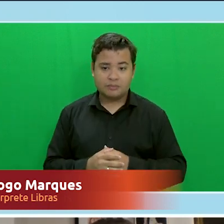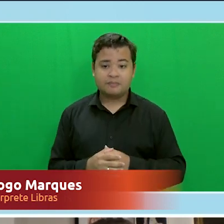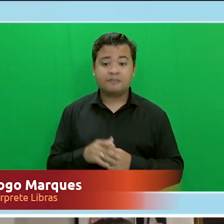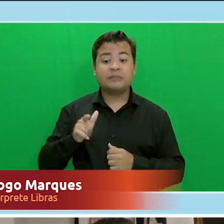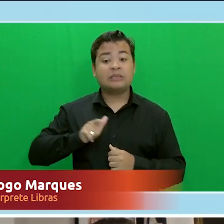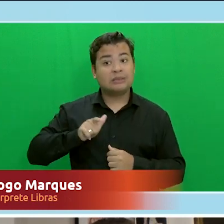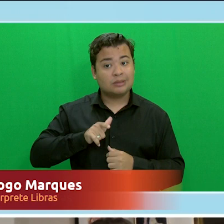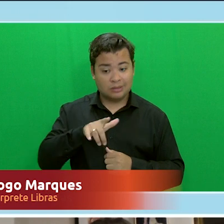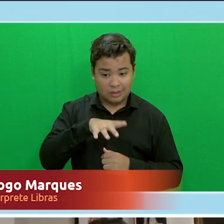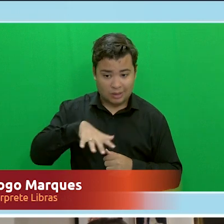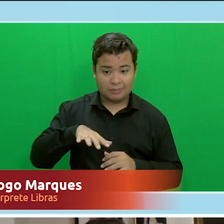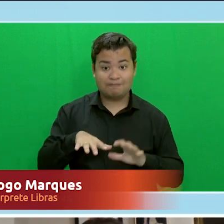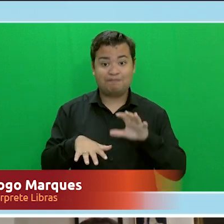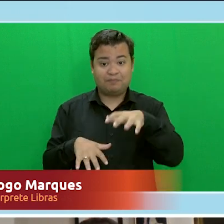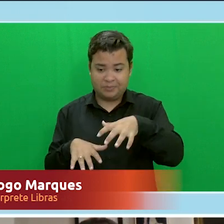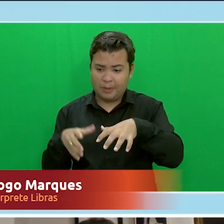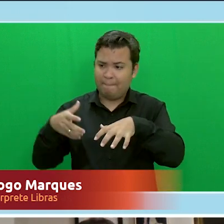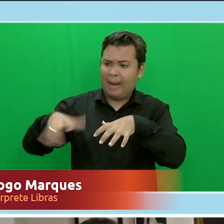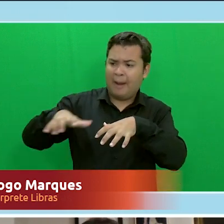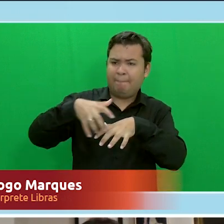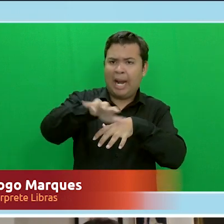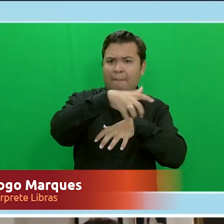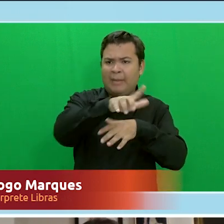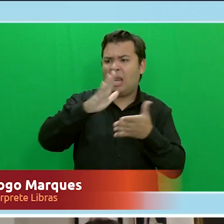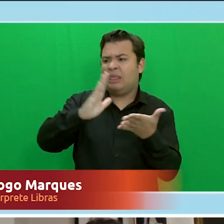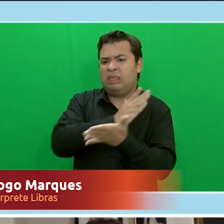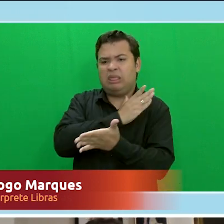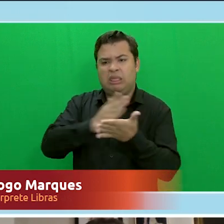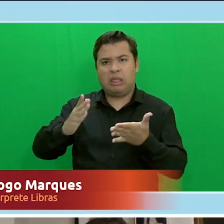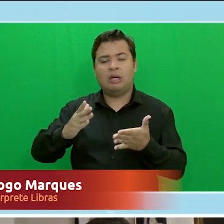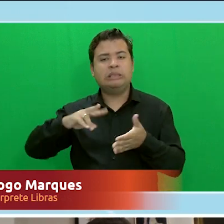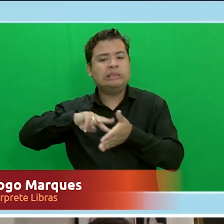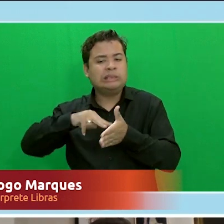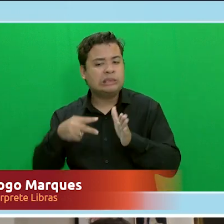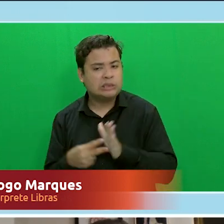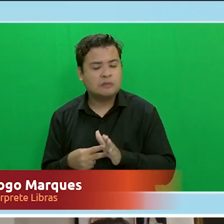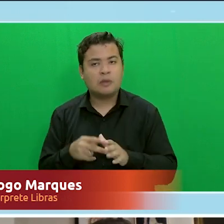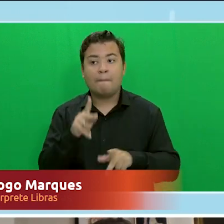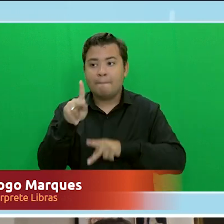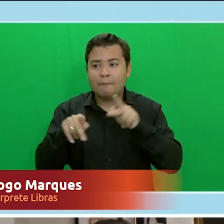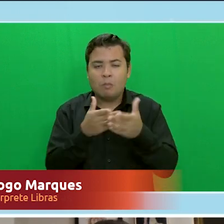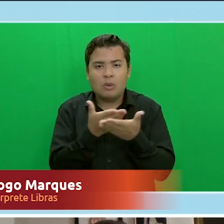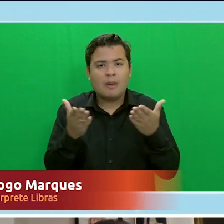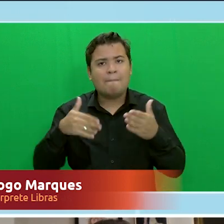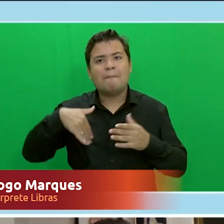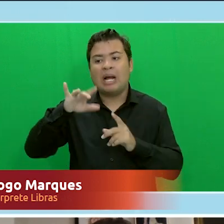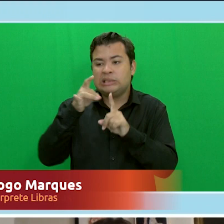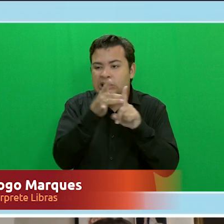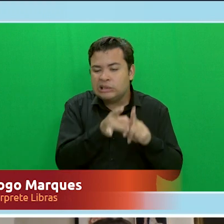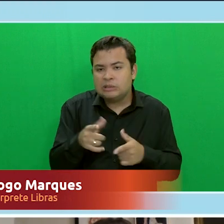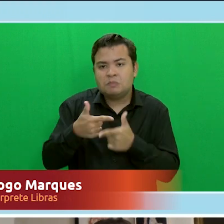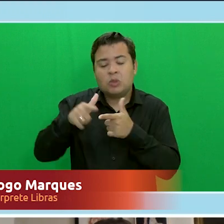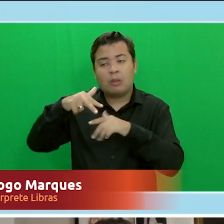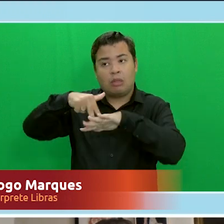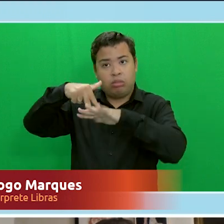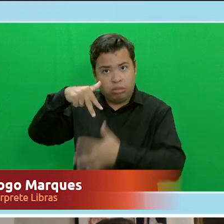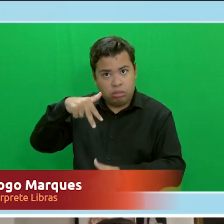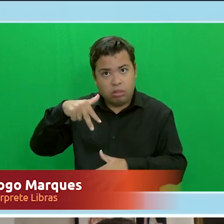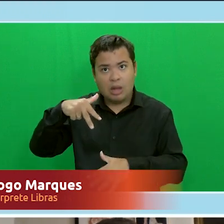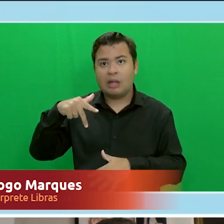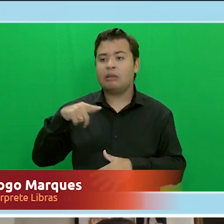a segregação espacial é você pegar a população mais vulnerável